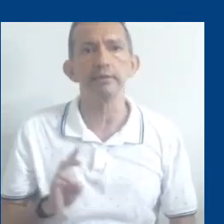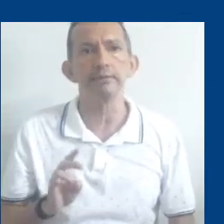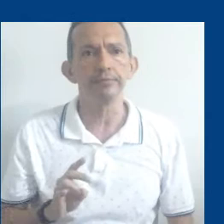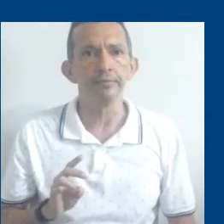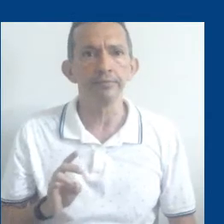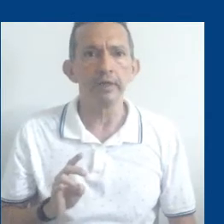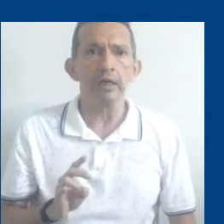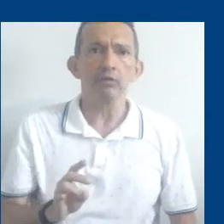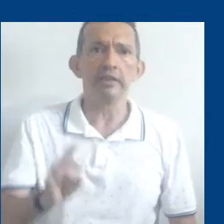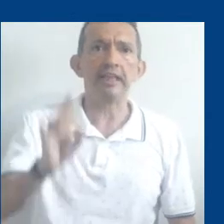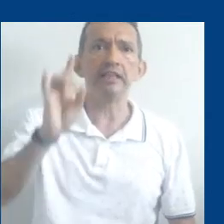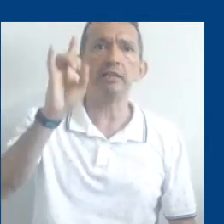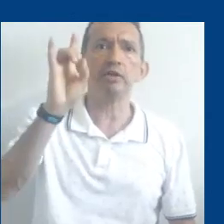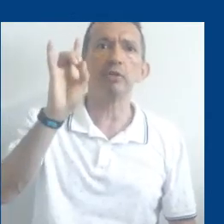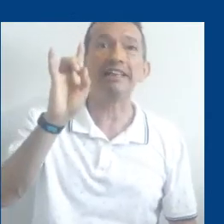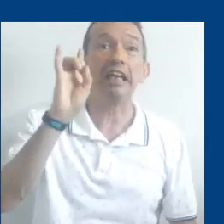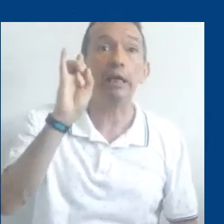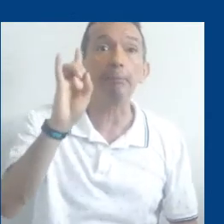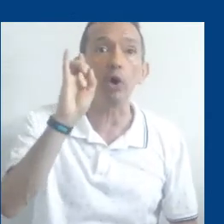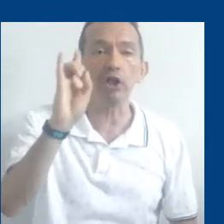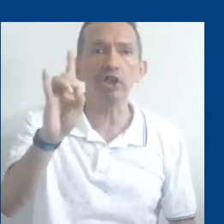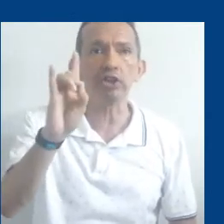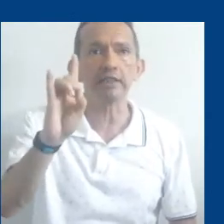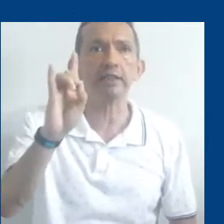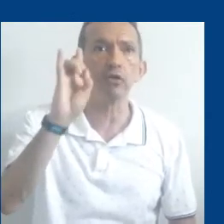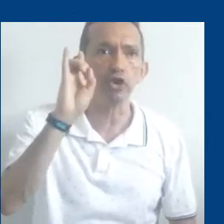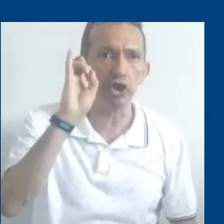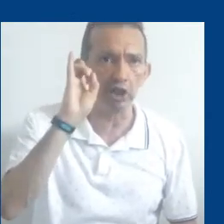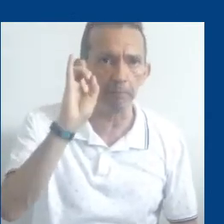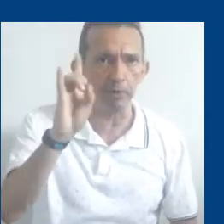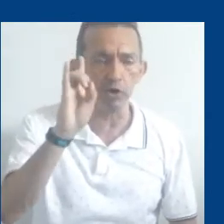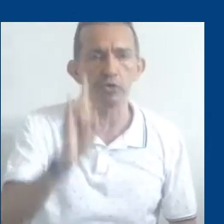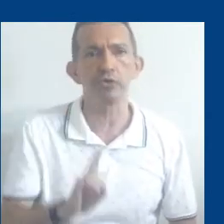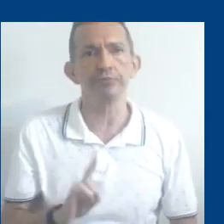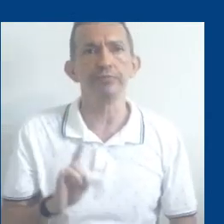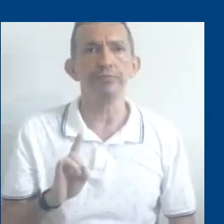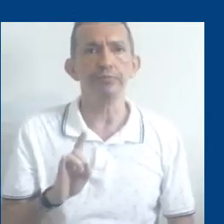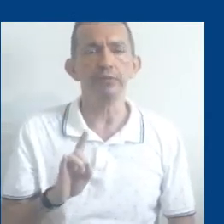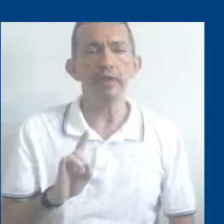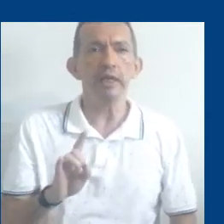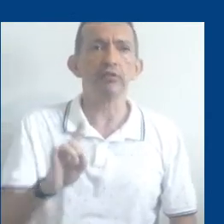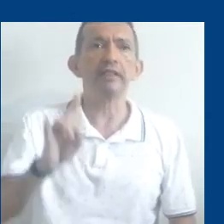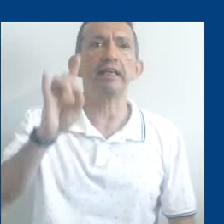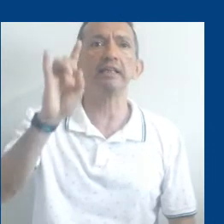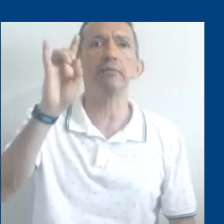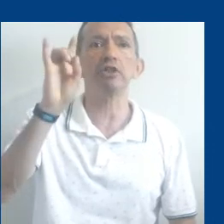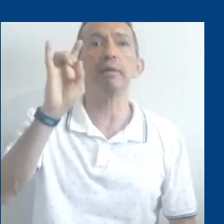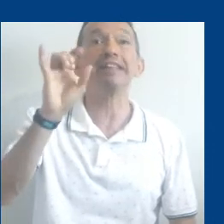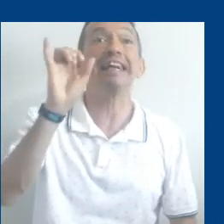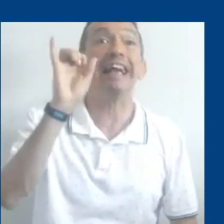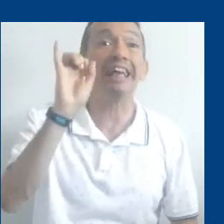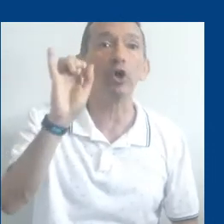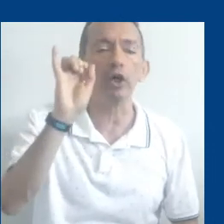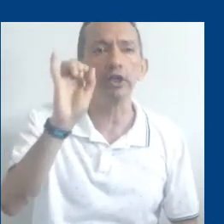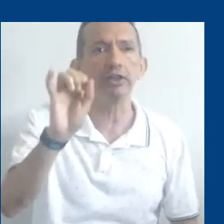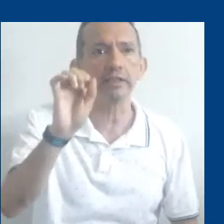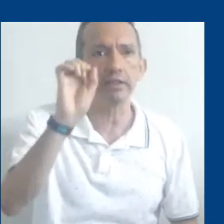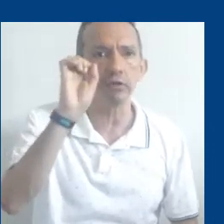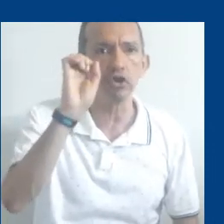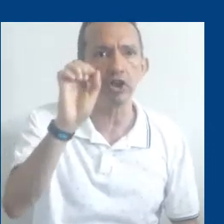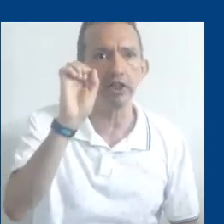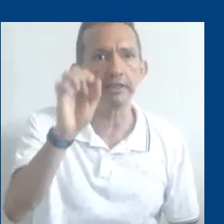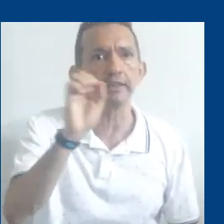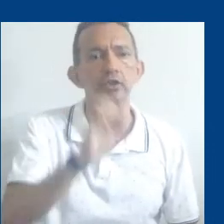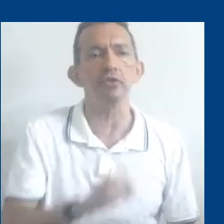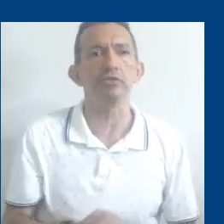proteínas. Você tem enzimas chamadas de lipolíticas, que vão digerir lipídios. E você tem enzimas chamadas de glicolíticas,